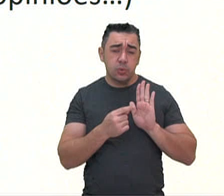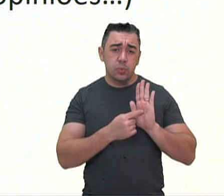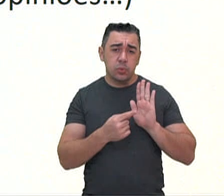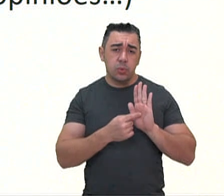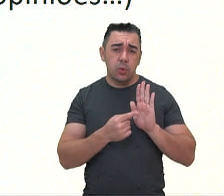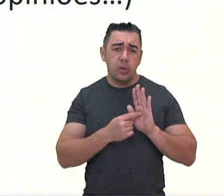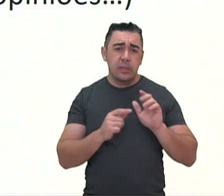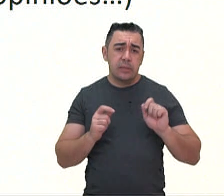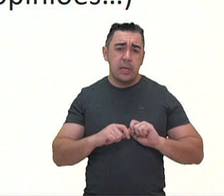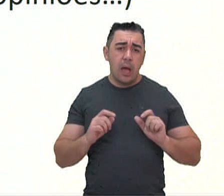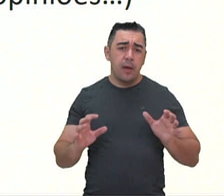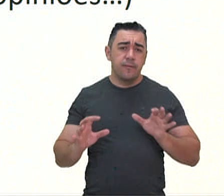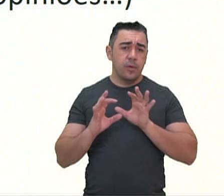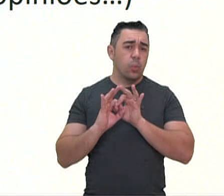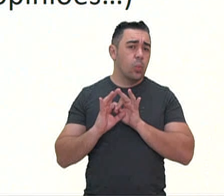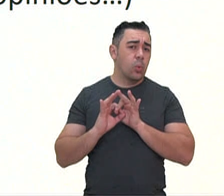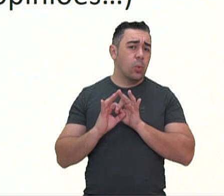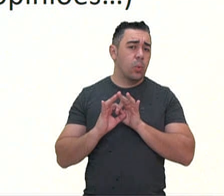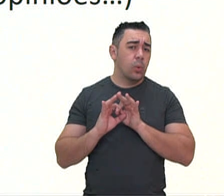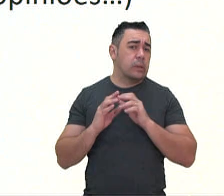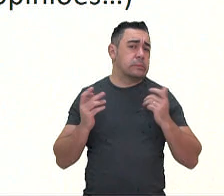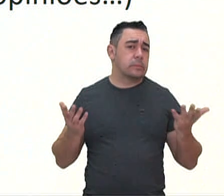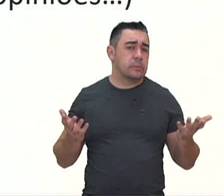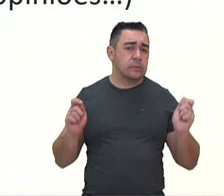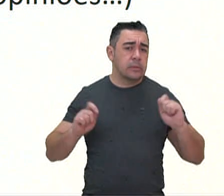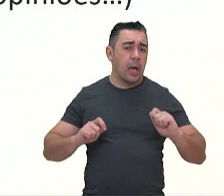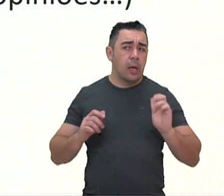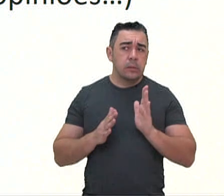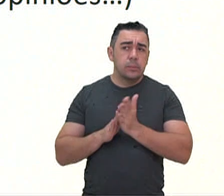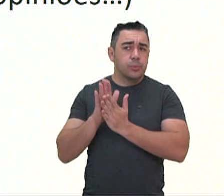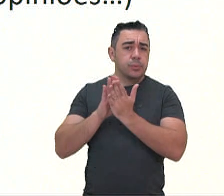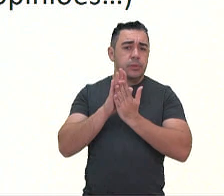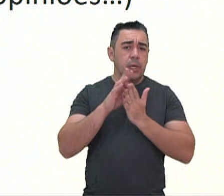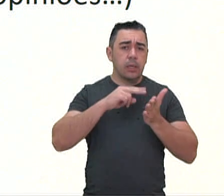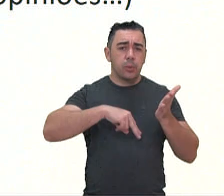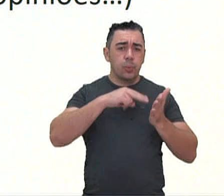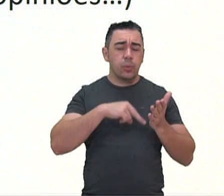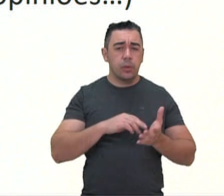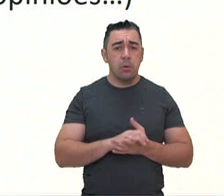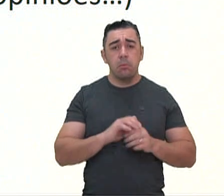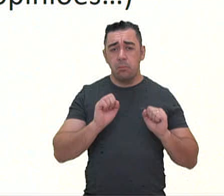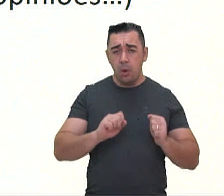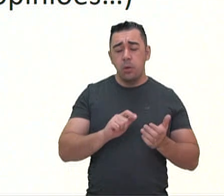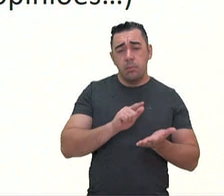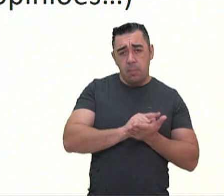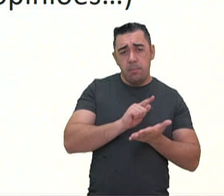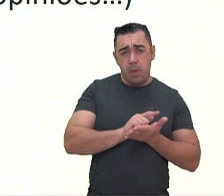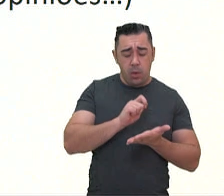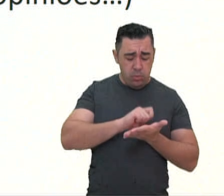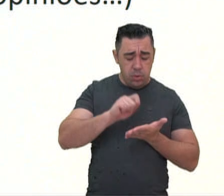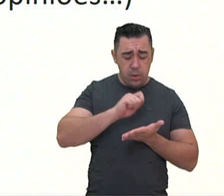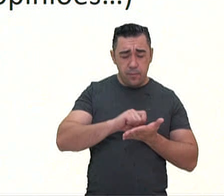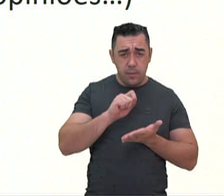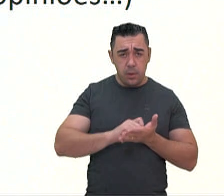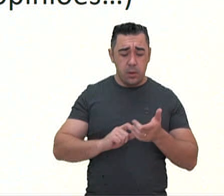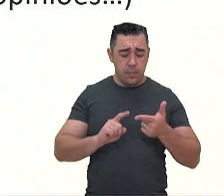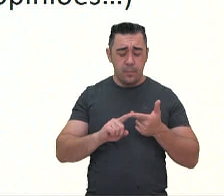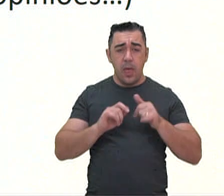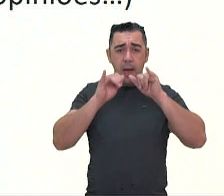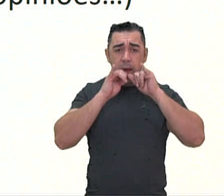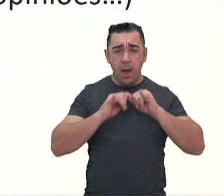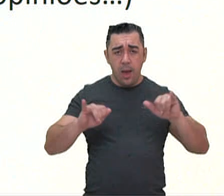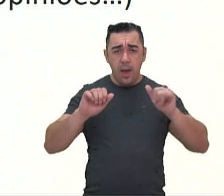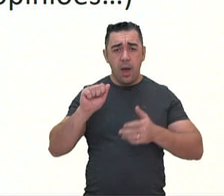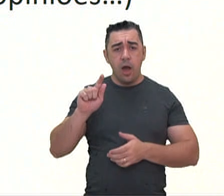ser veiculado, né? Que ele pode ir. Pode ser em papéis, em